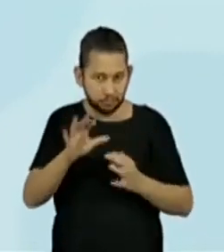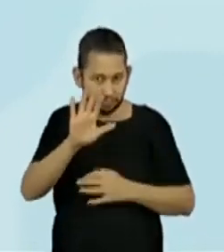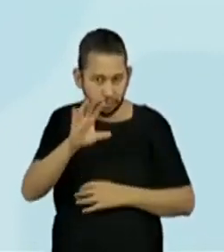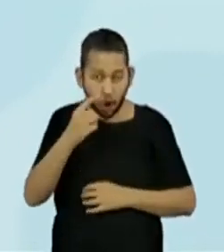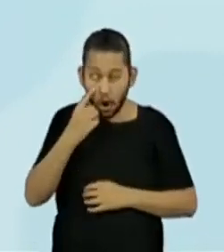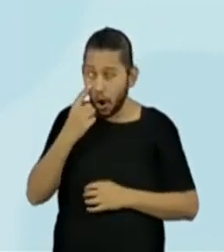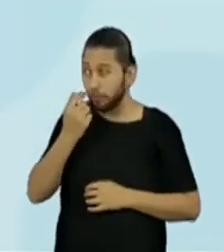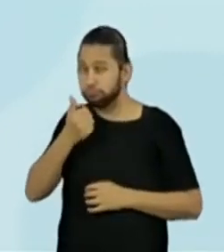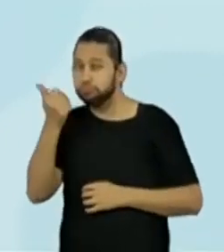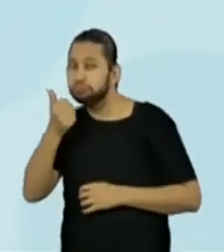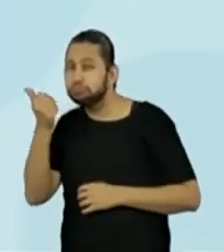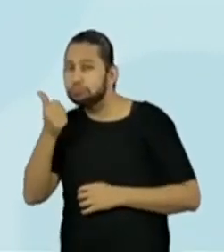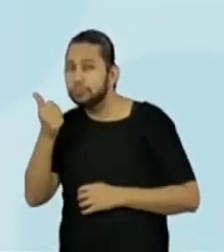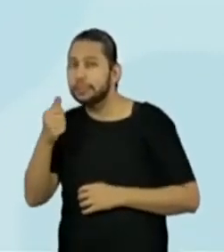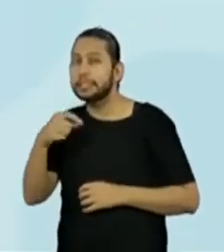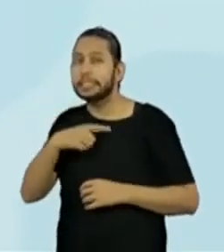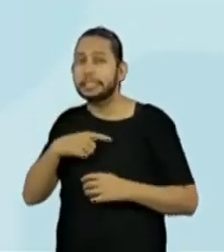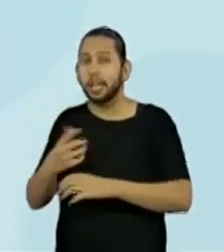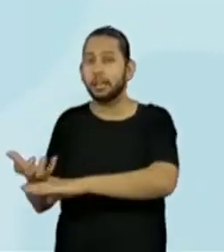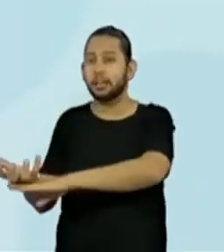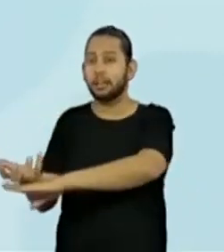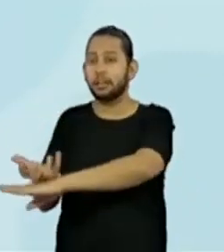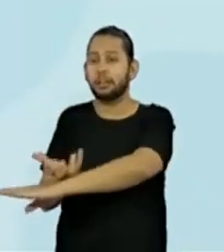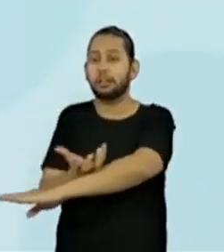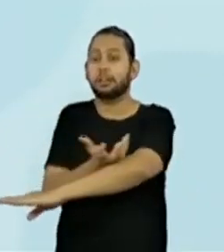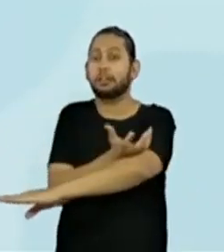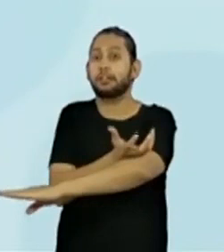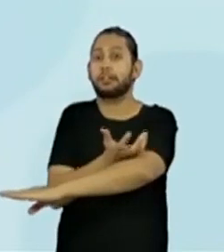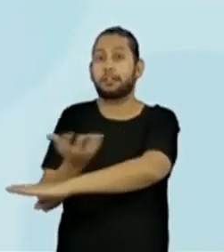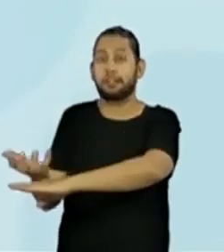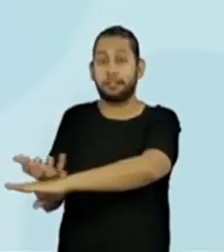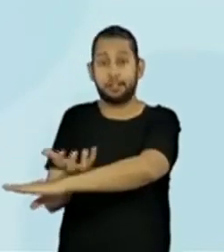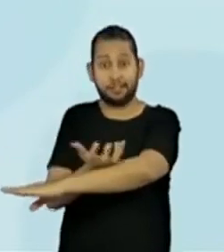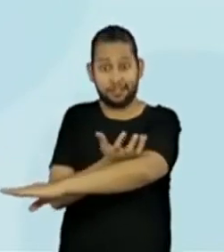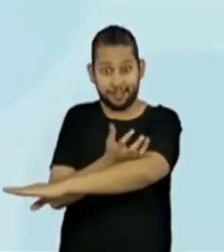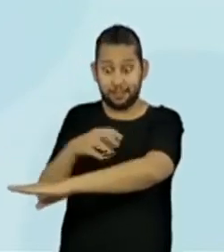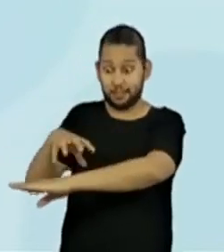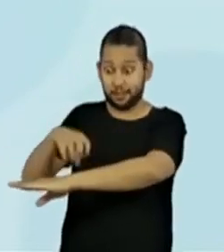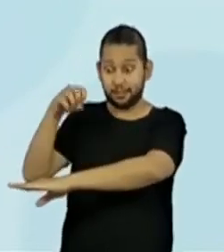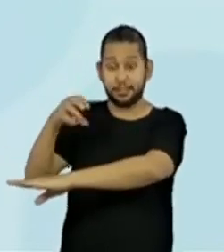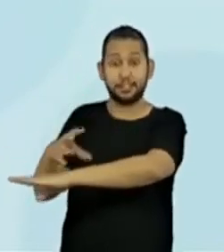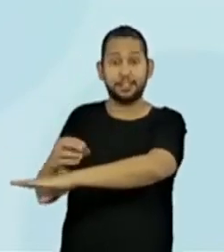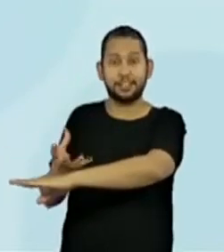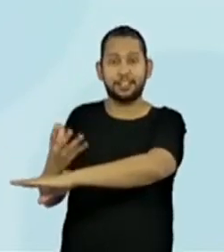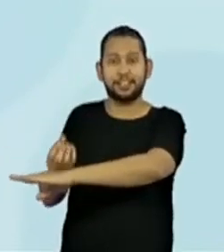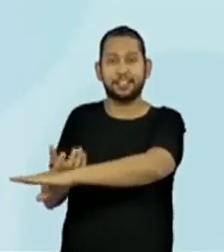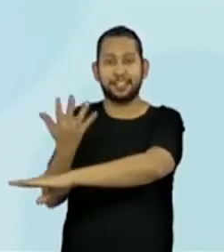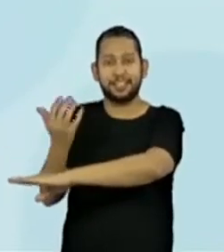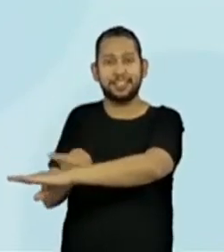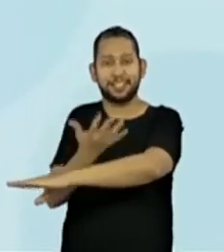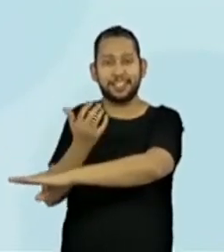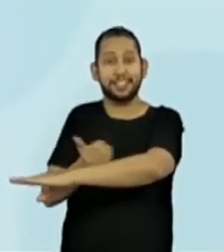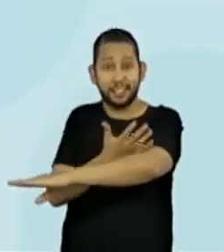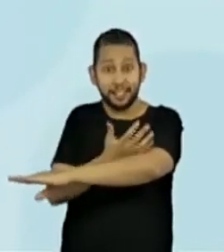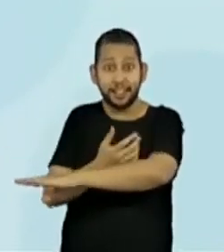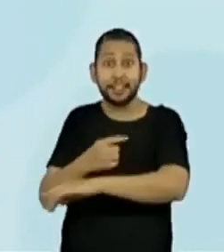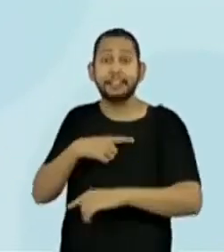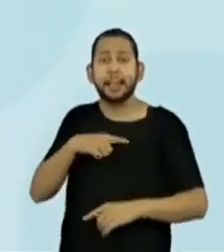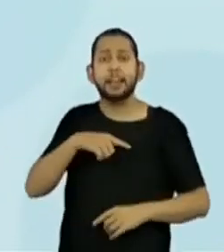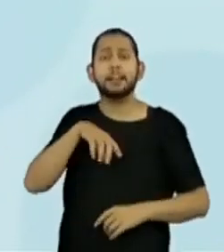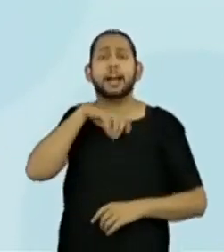notou que há o gramado, a grama, o capim. E nesse capim, nessa grama, há